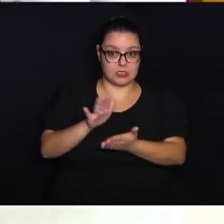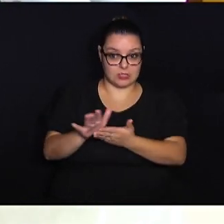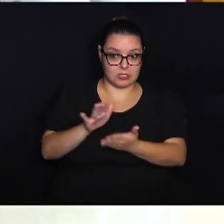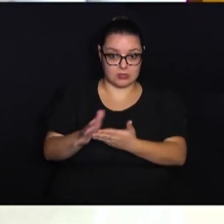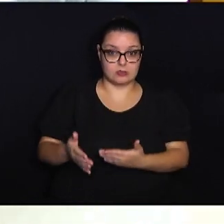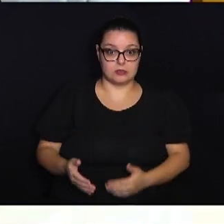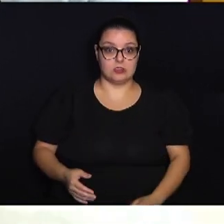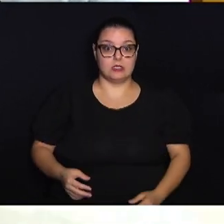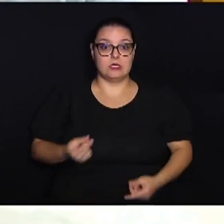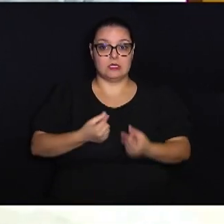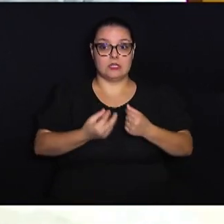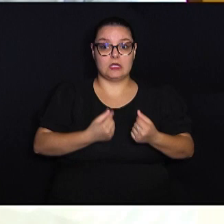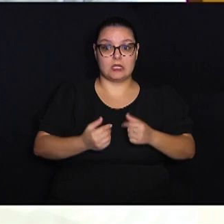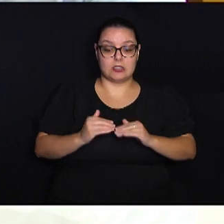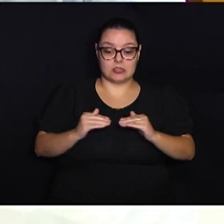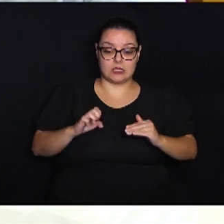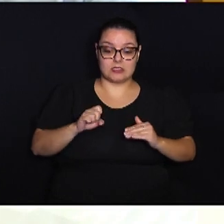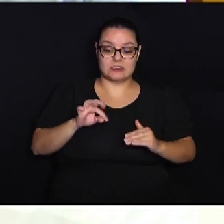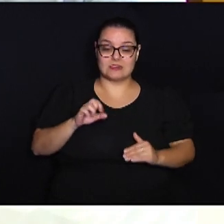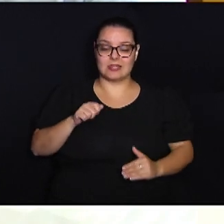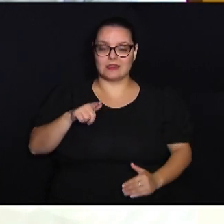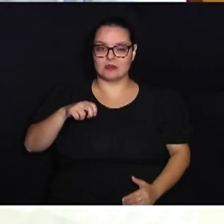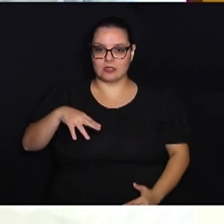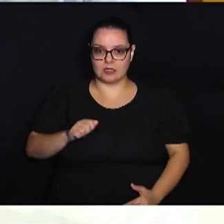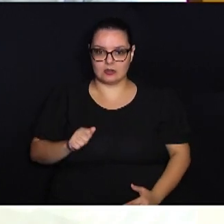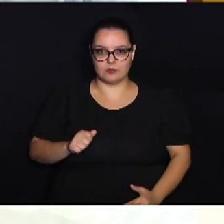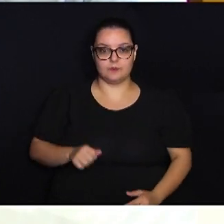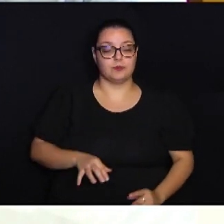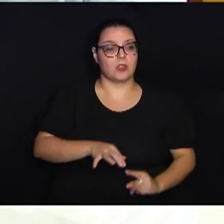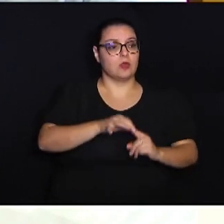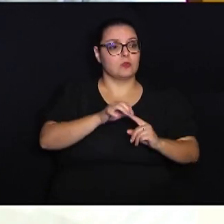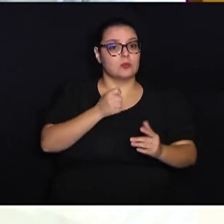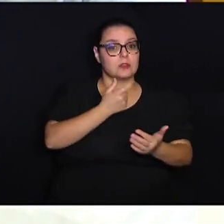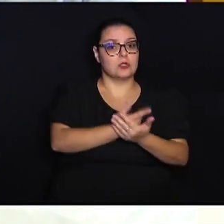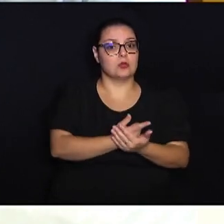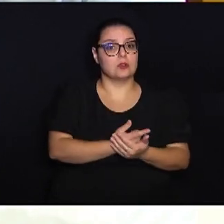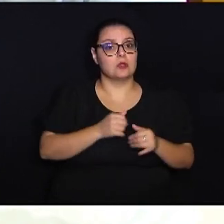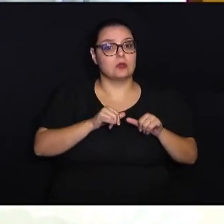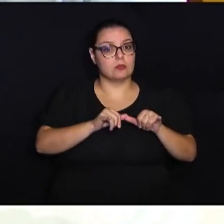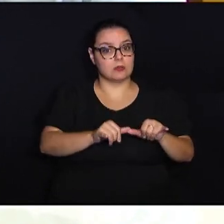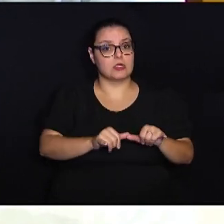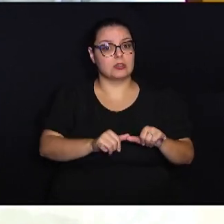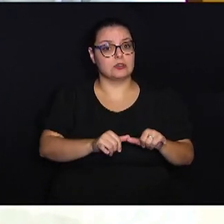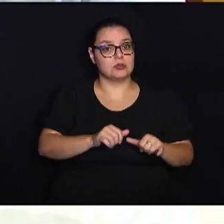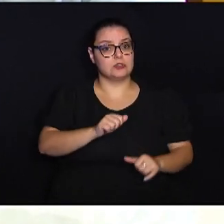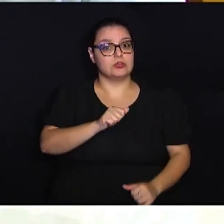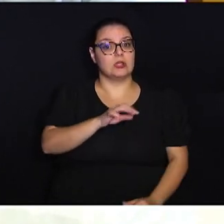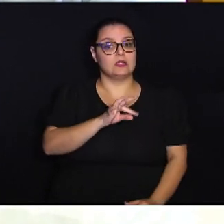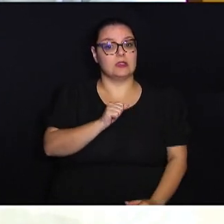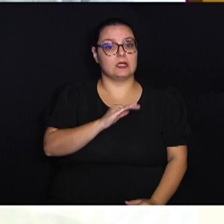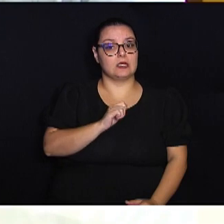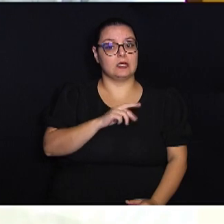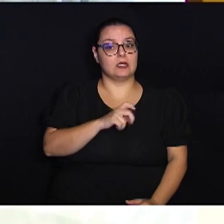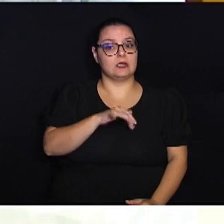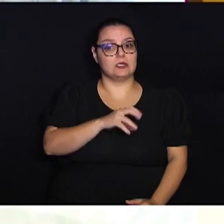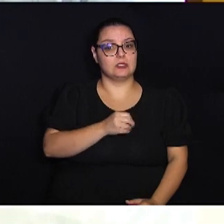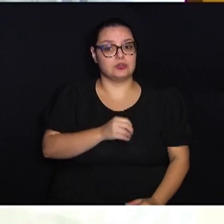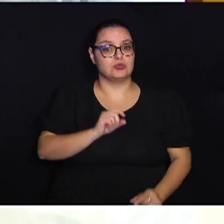Sim, o principal efeito hoje do aumento do dólar na economia brasileira é sobre a